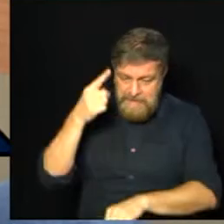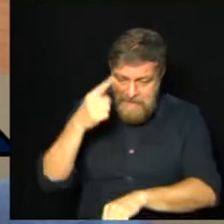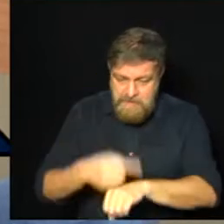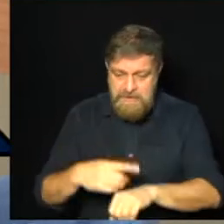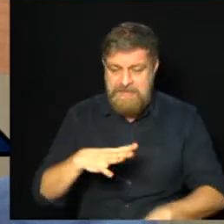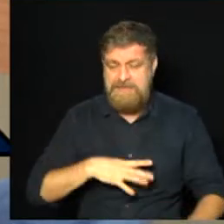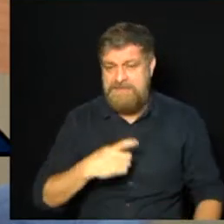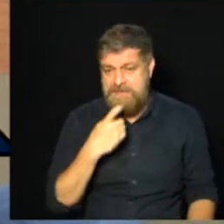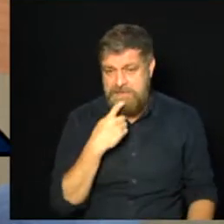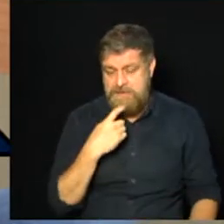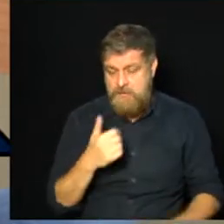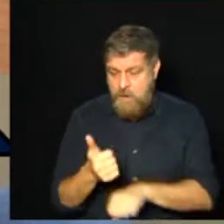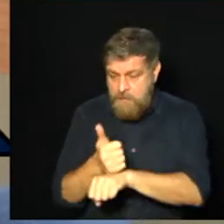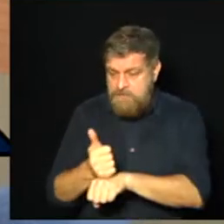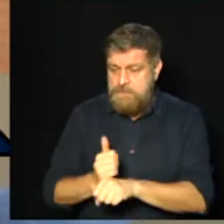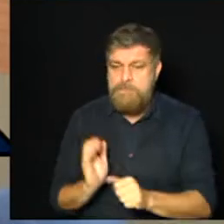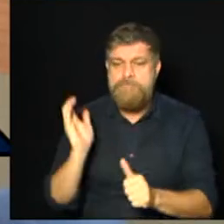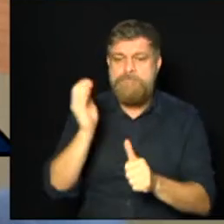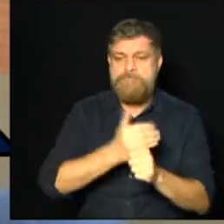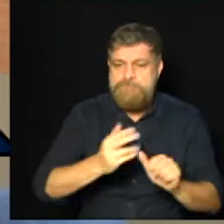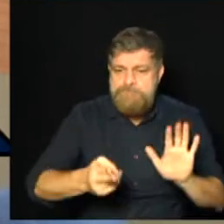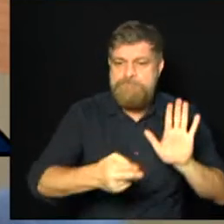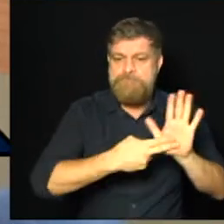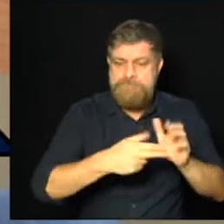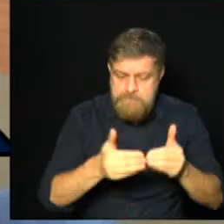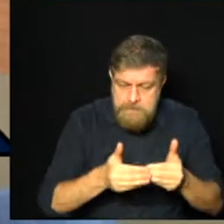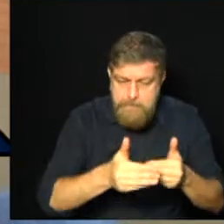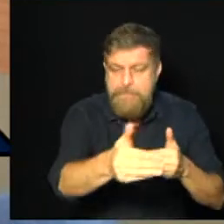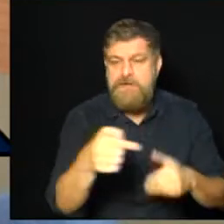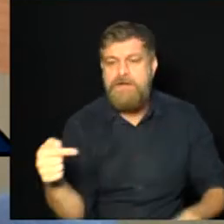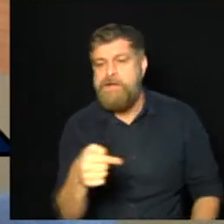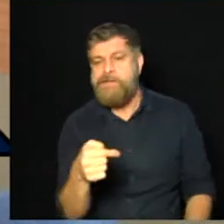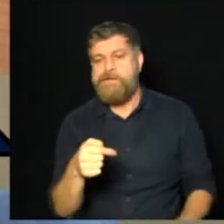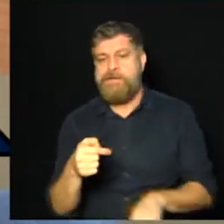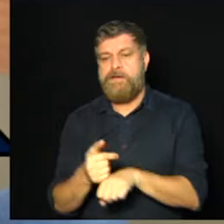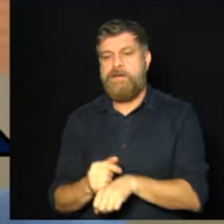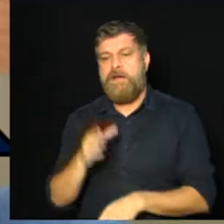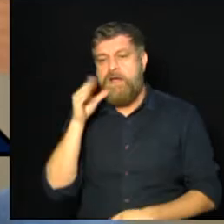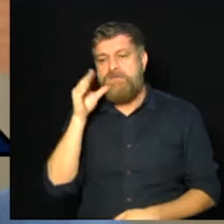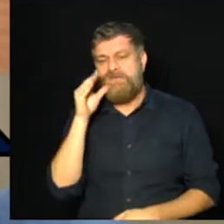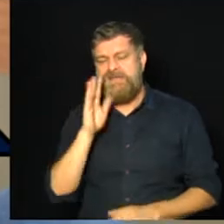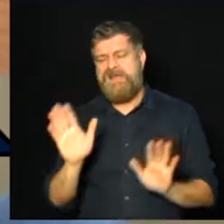que o profissional assuma, que passou no concurso, ele acaba não assumindo